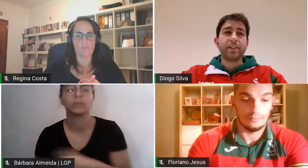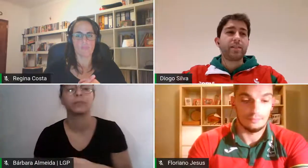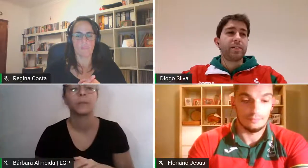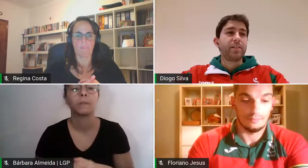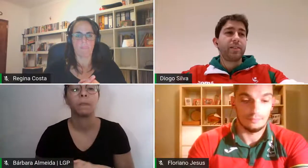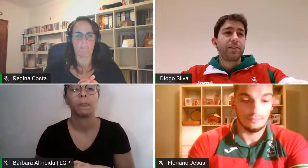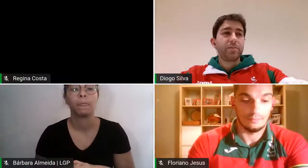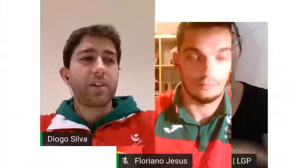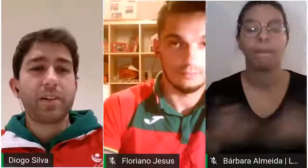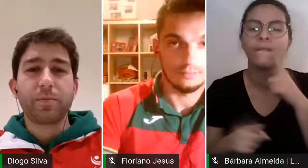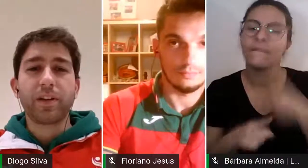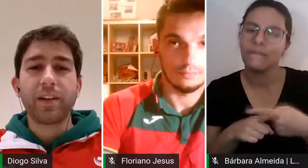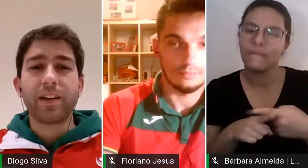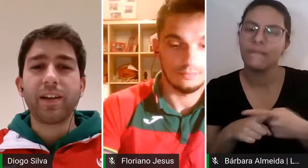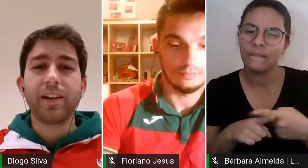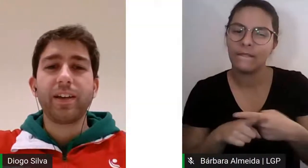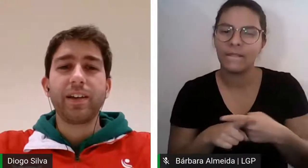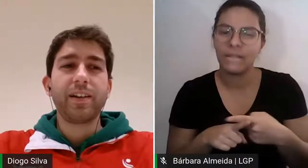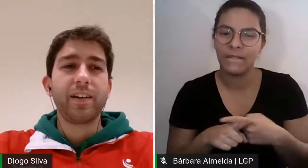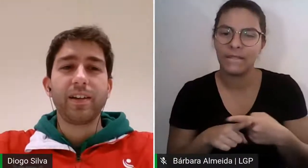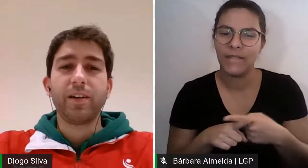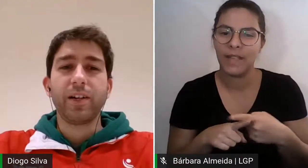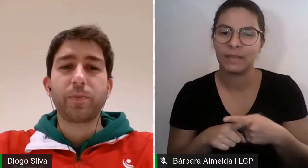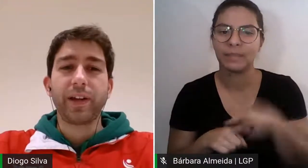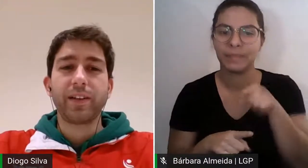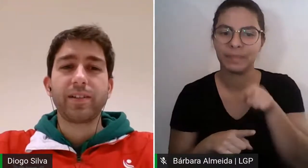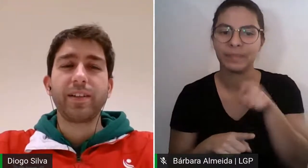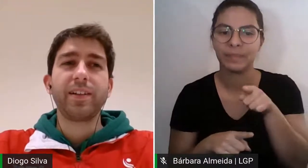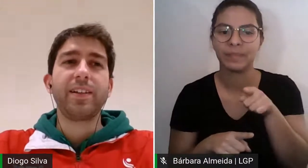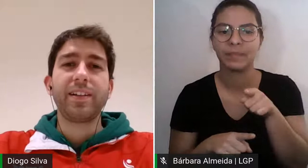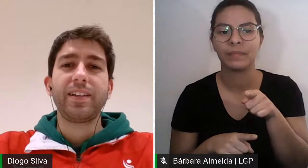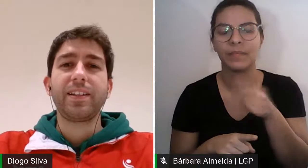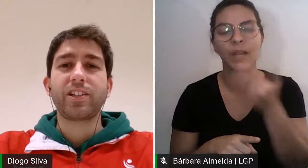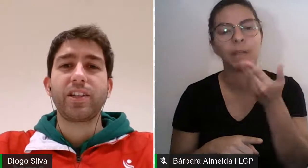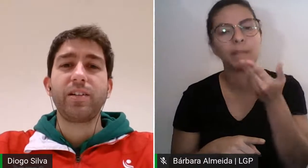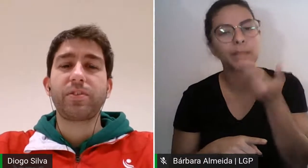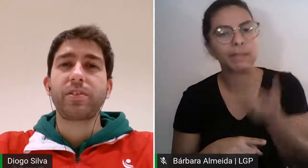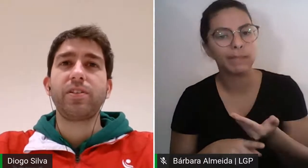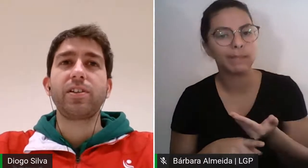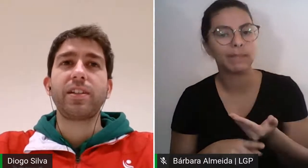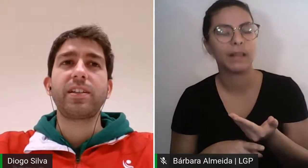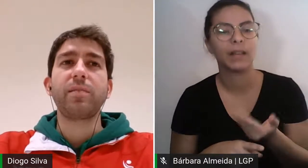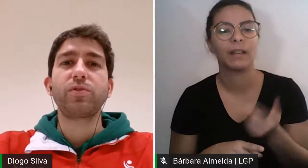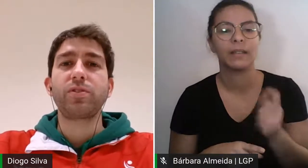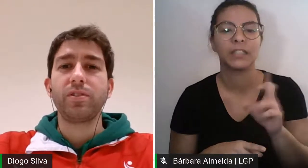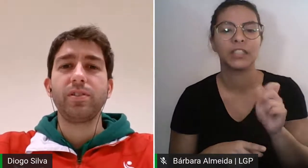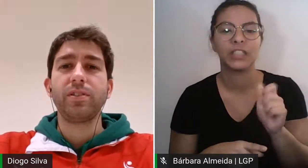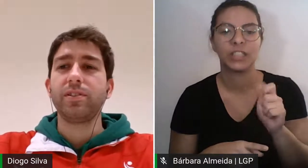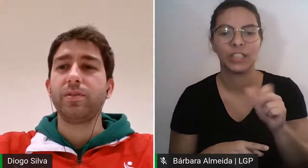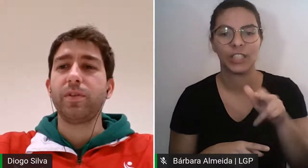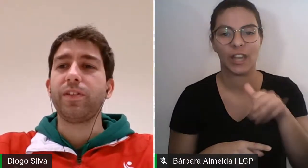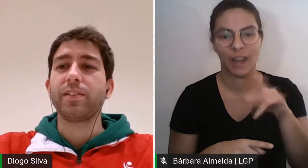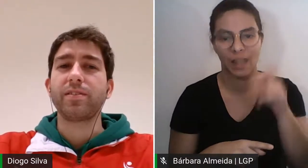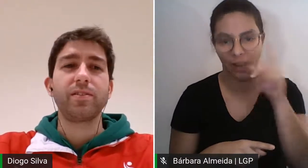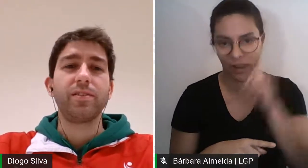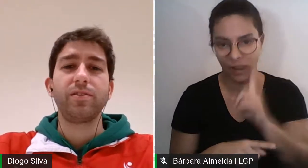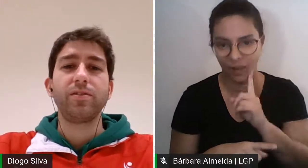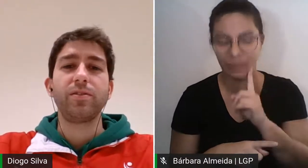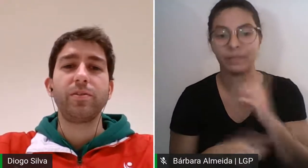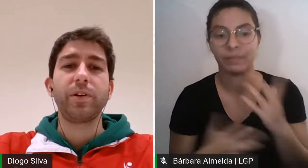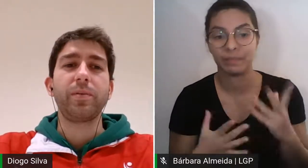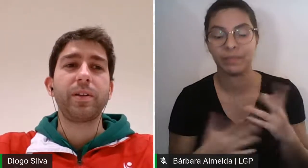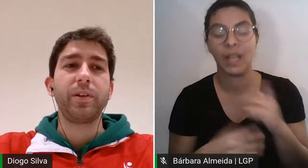É interessante ouvir um bocadinho aqui a experiência da Regina, porque nós entramos numa